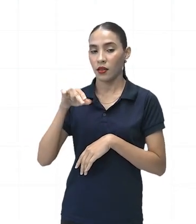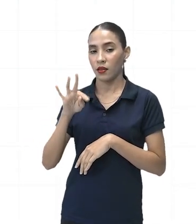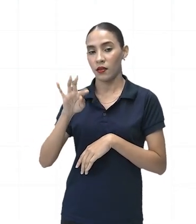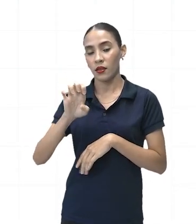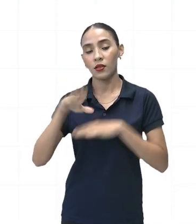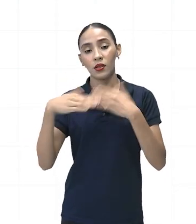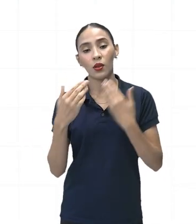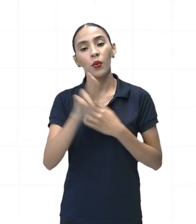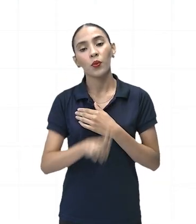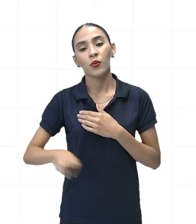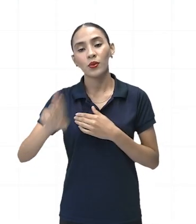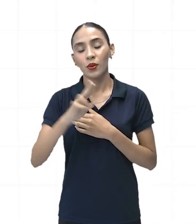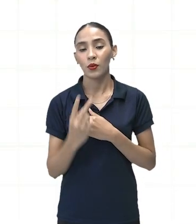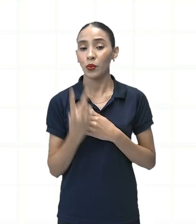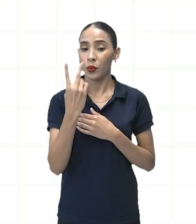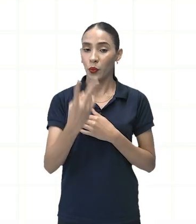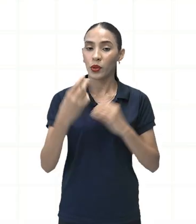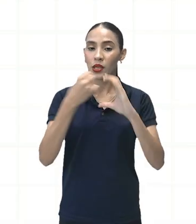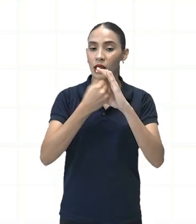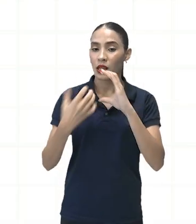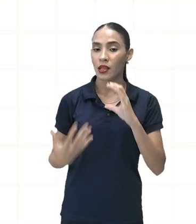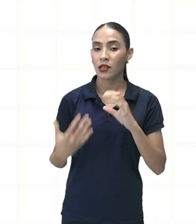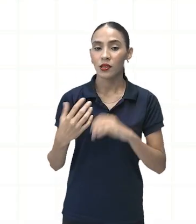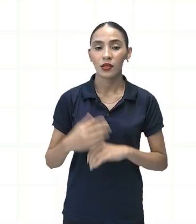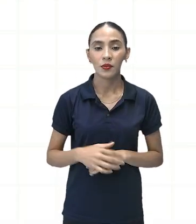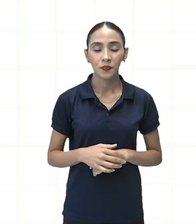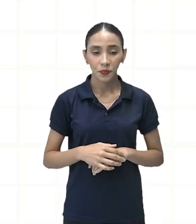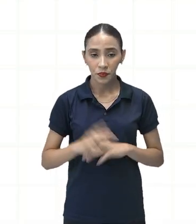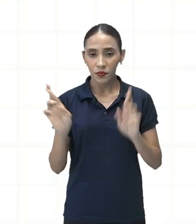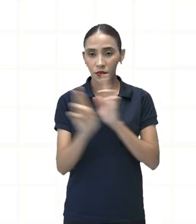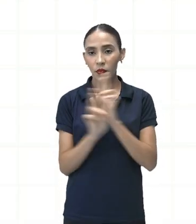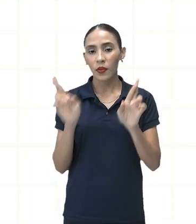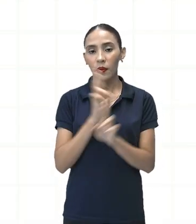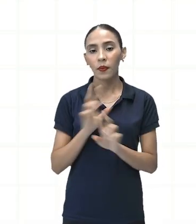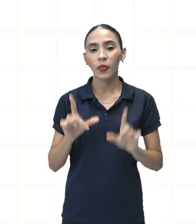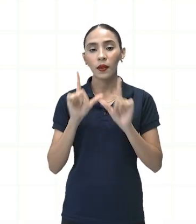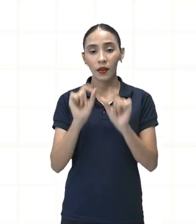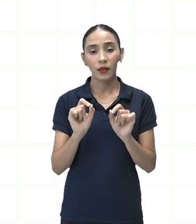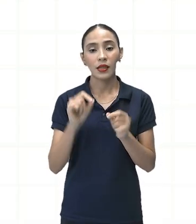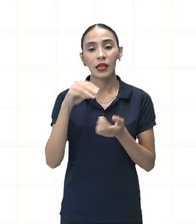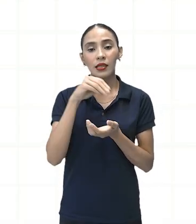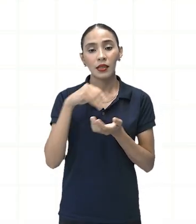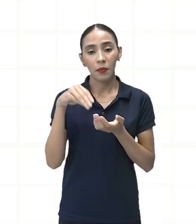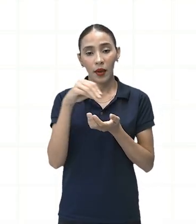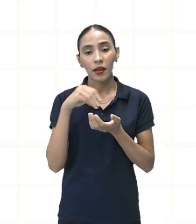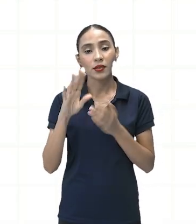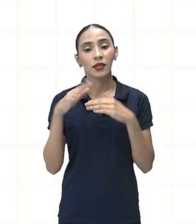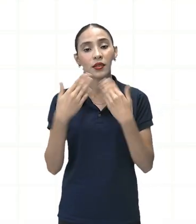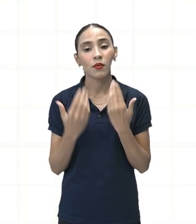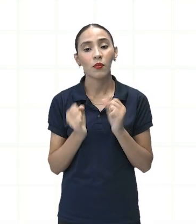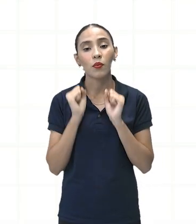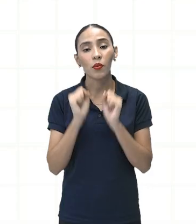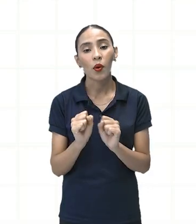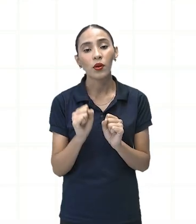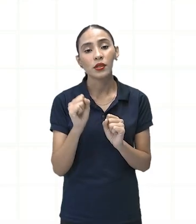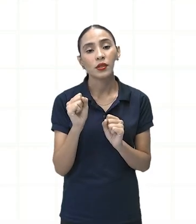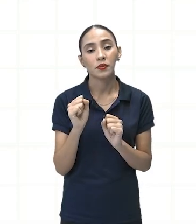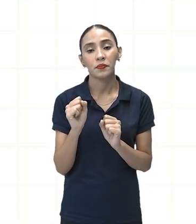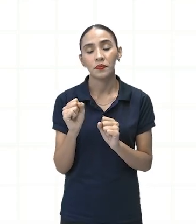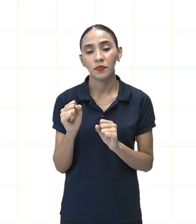ele utilizou duas características com relação às sementes. Elas poderiam